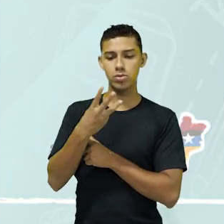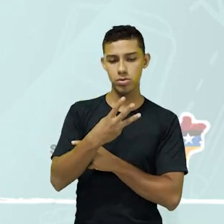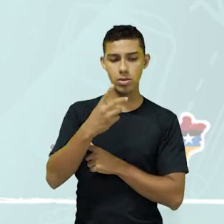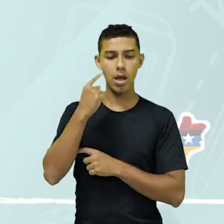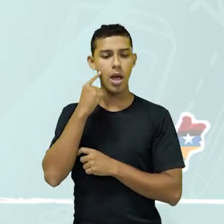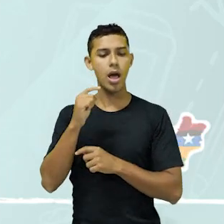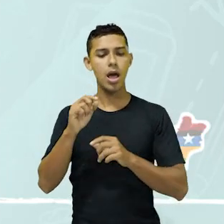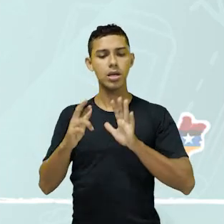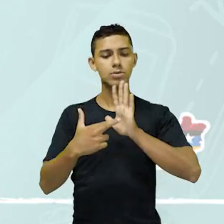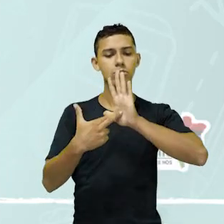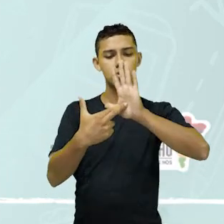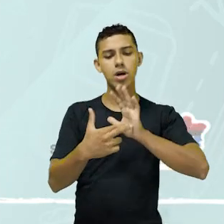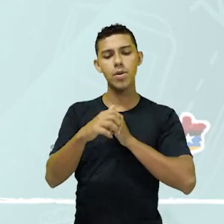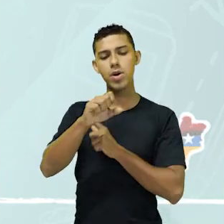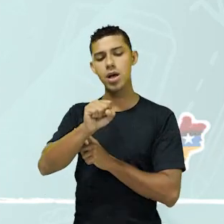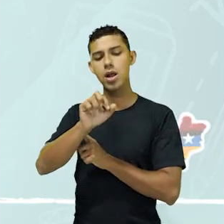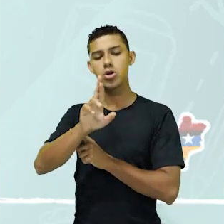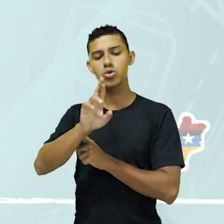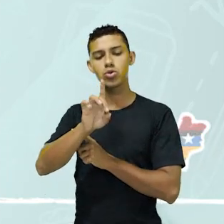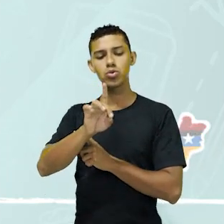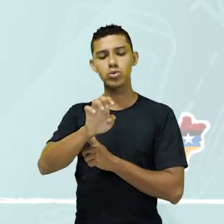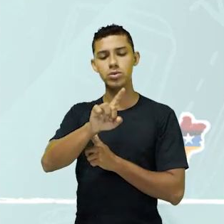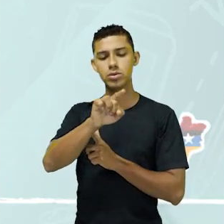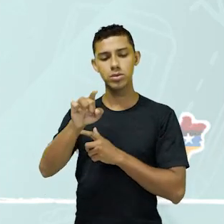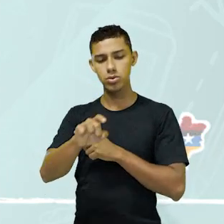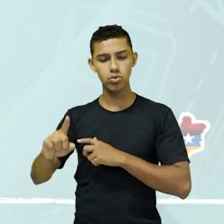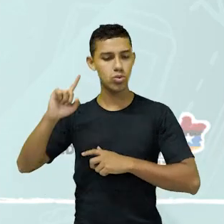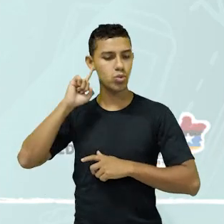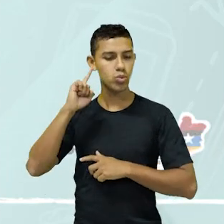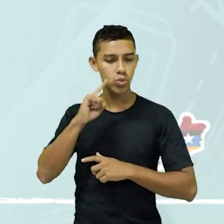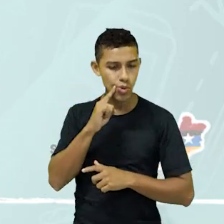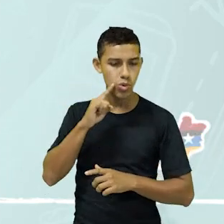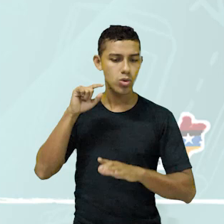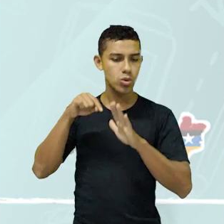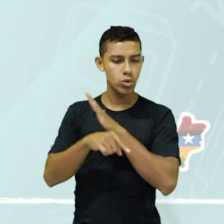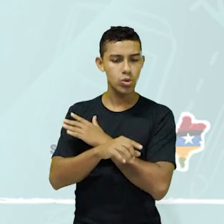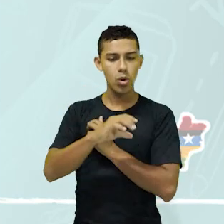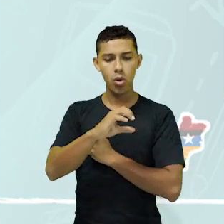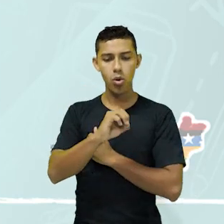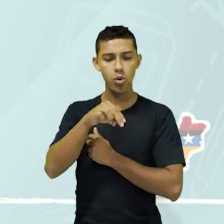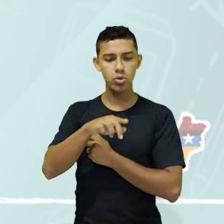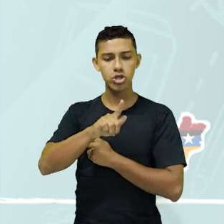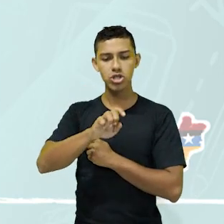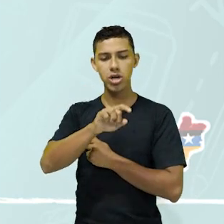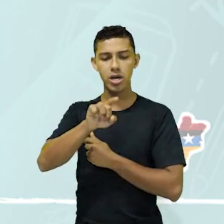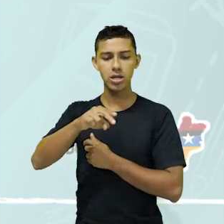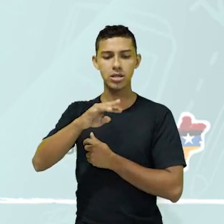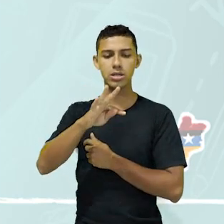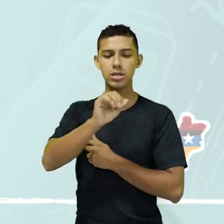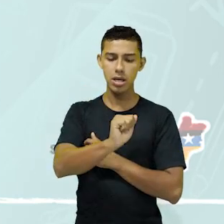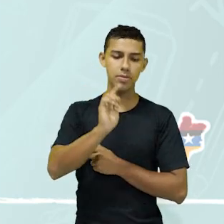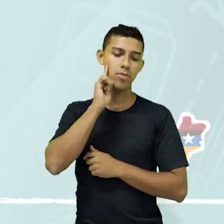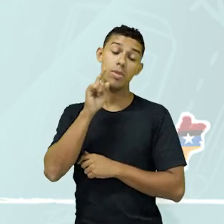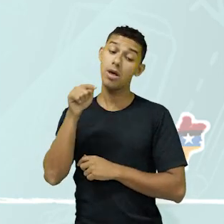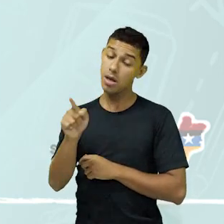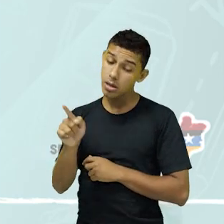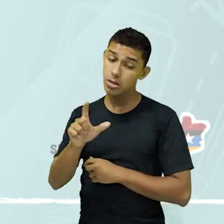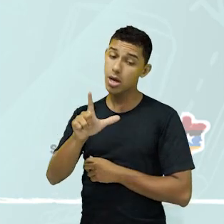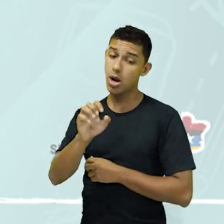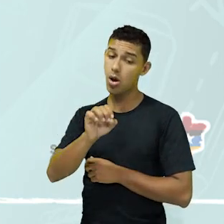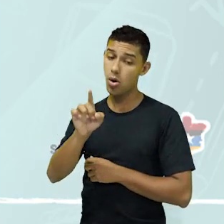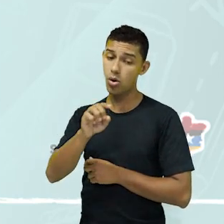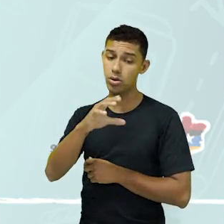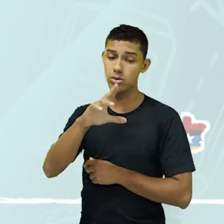congênita. Esse locus é conhecido como hotspot, que quer dizer ponto quente,